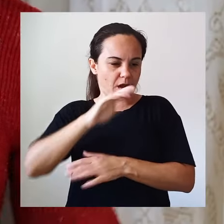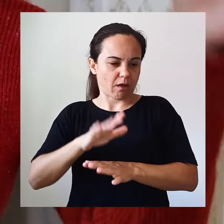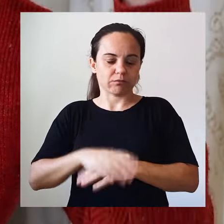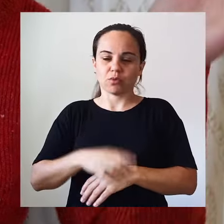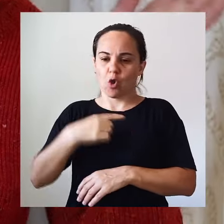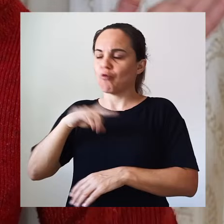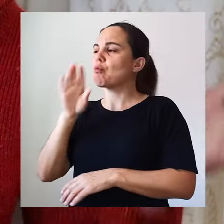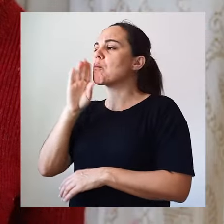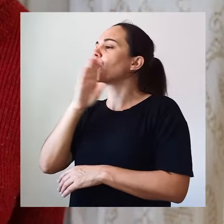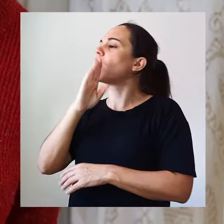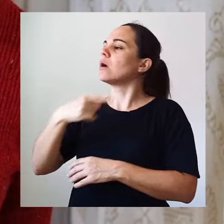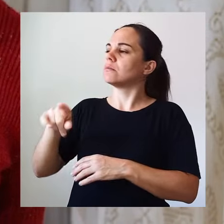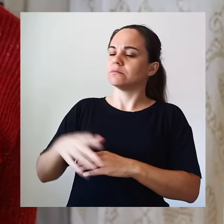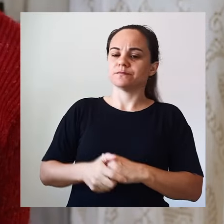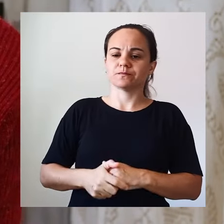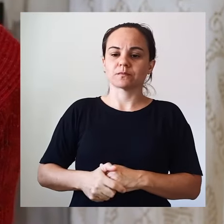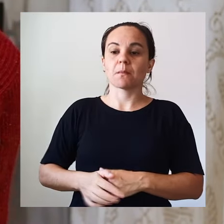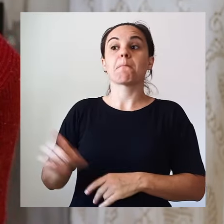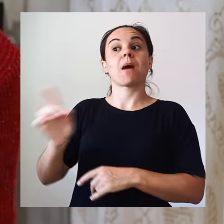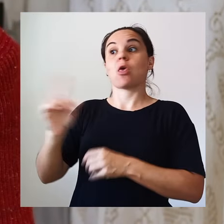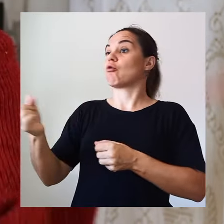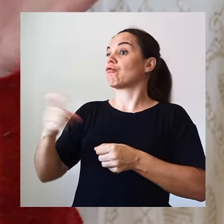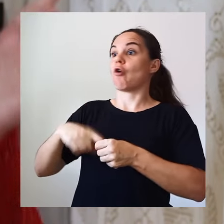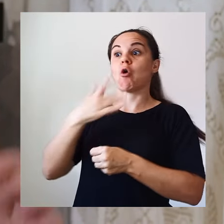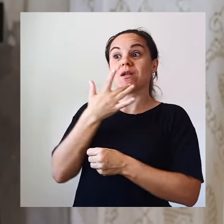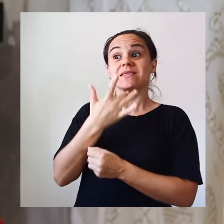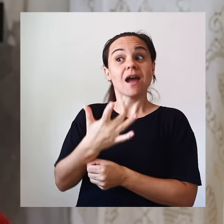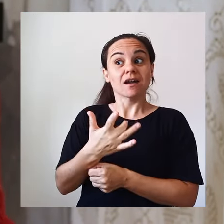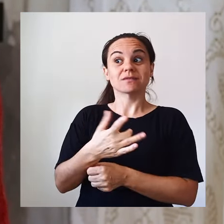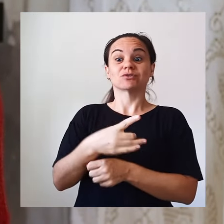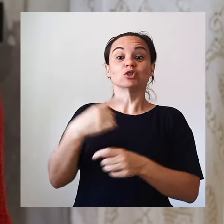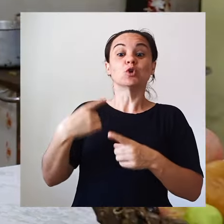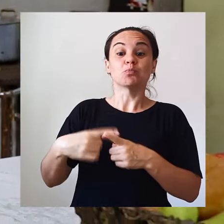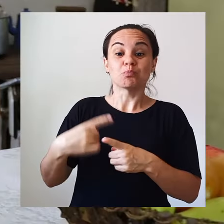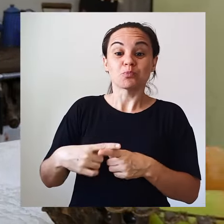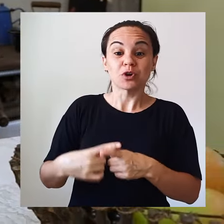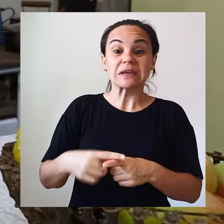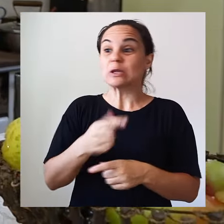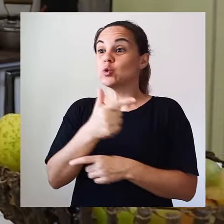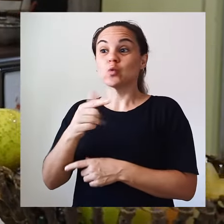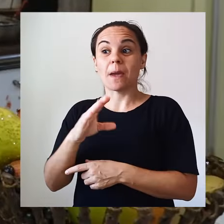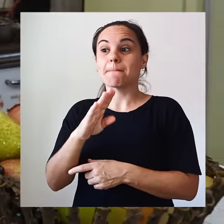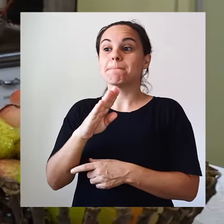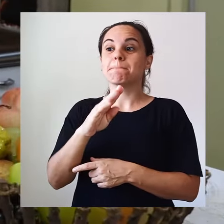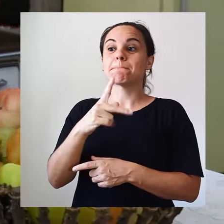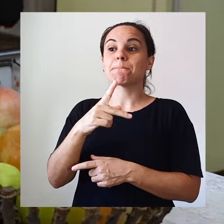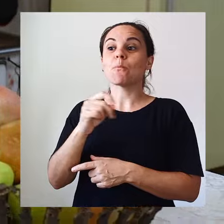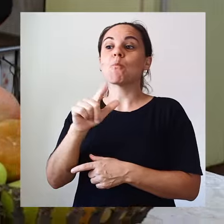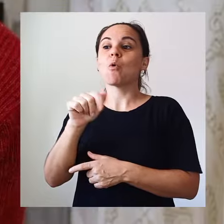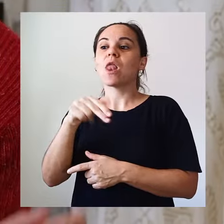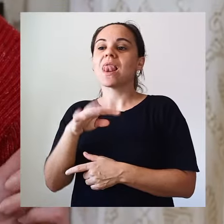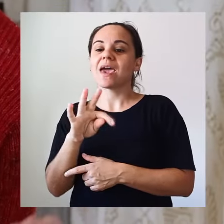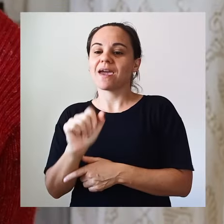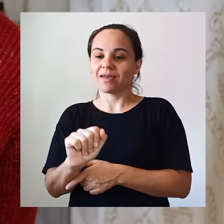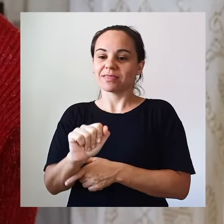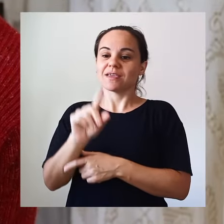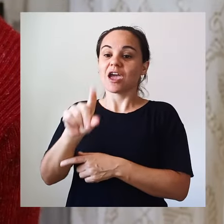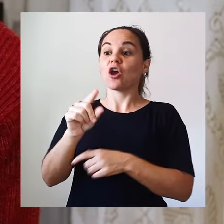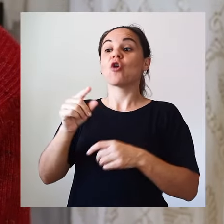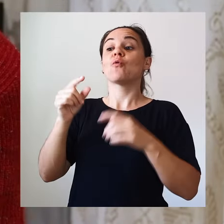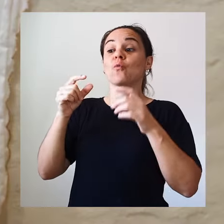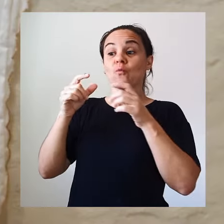Mas, tu não me volte tarde hoje, porque tu vai ficar sem a polenta e vou te botar a dormir no